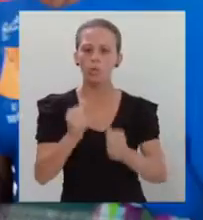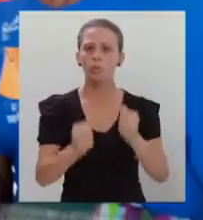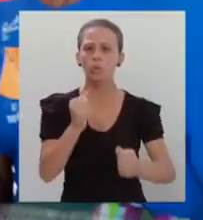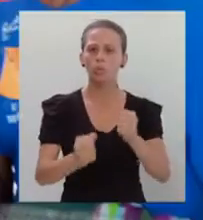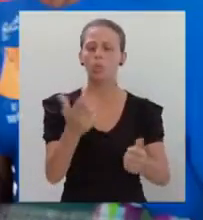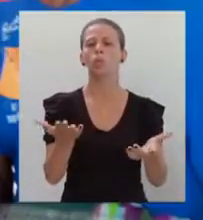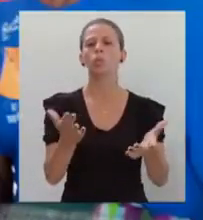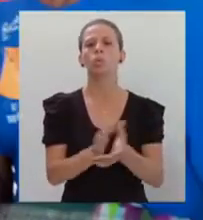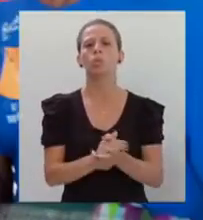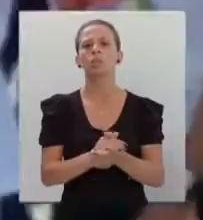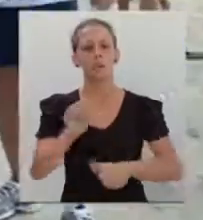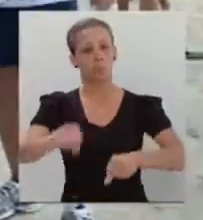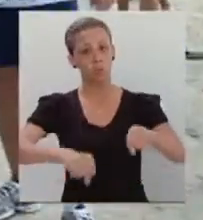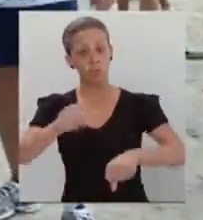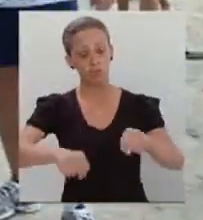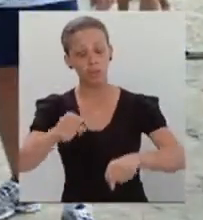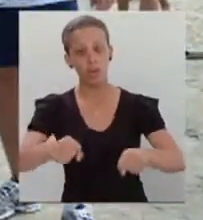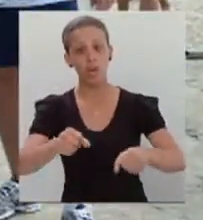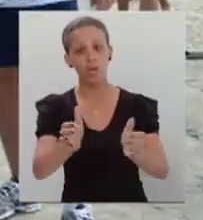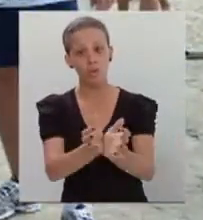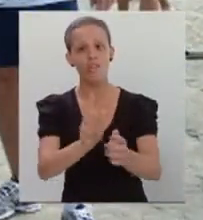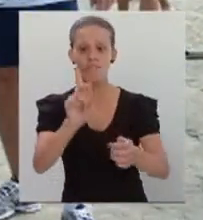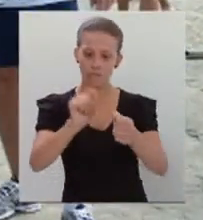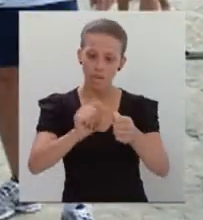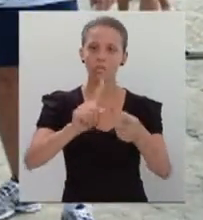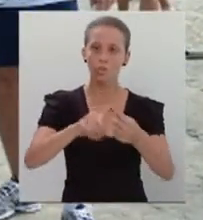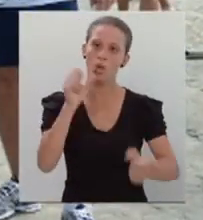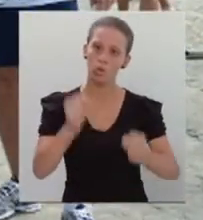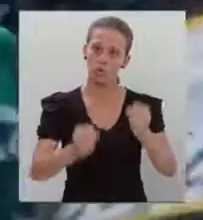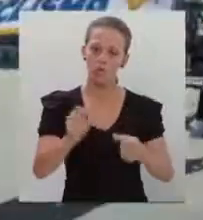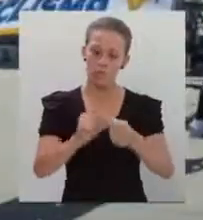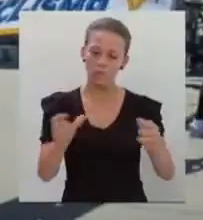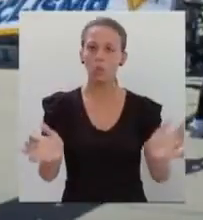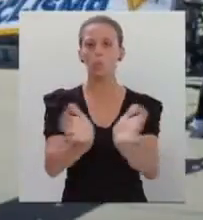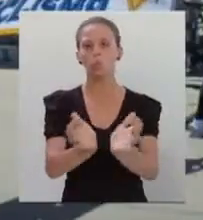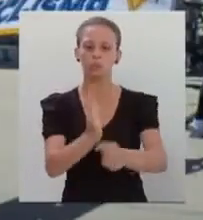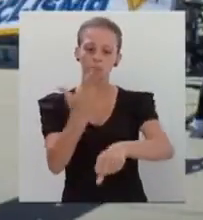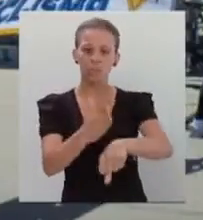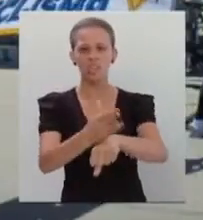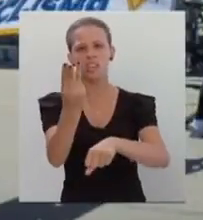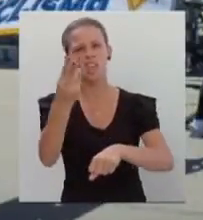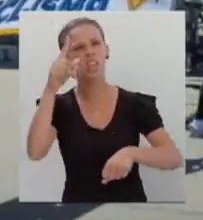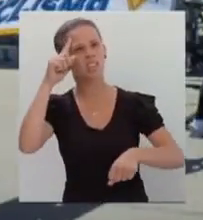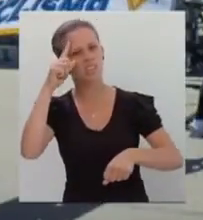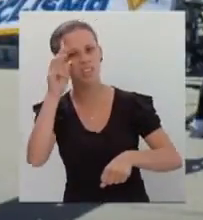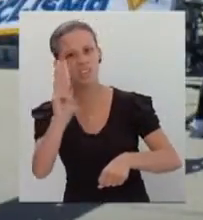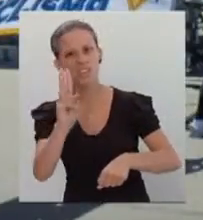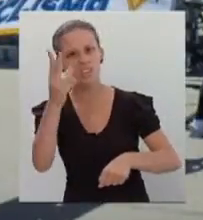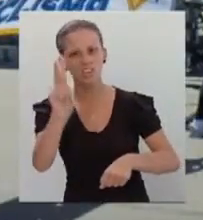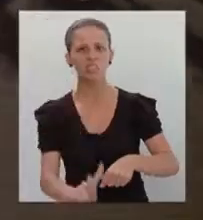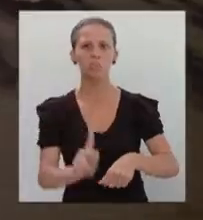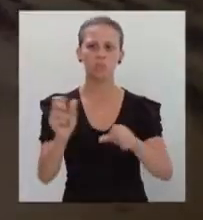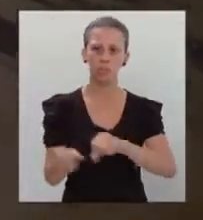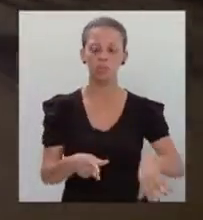para a gente buscar ciclistas que fazem corrida de rua para formar um grupo e treinar pelo menos 3 vezes por semana aqui na Orla de